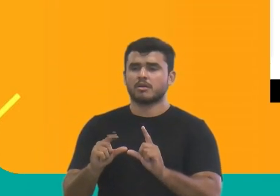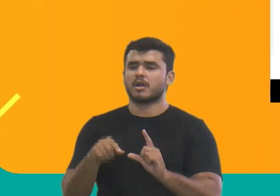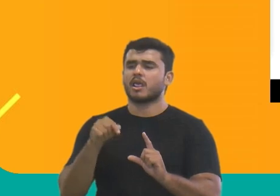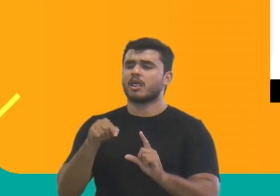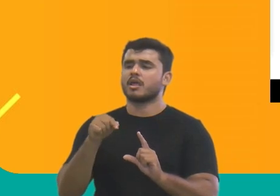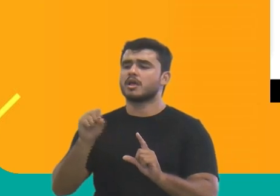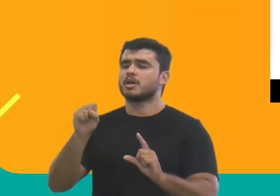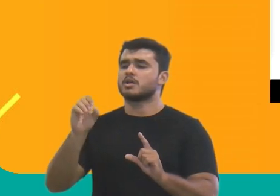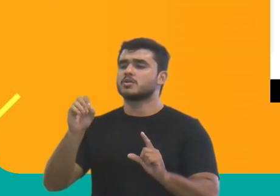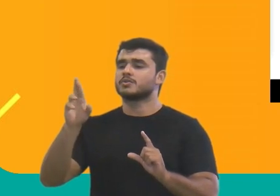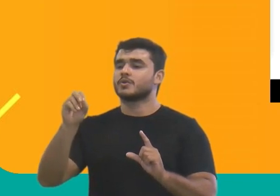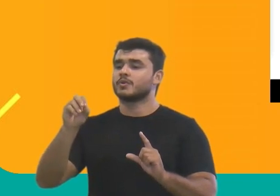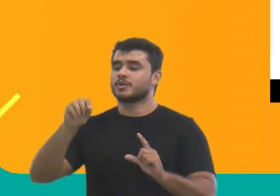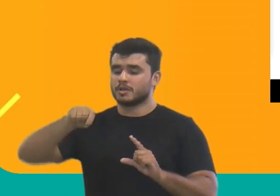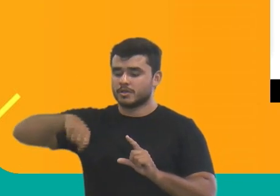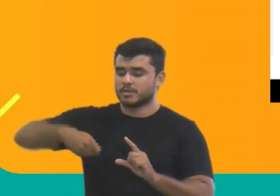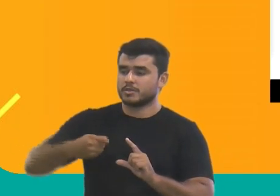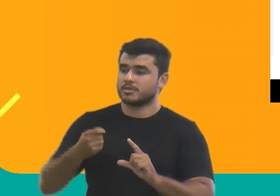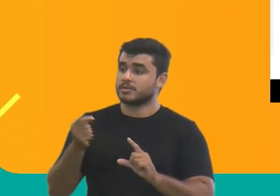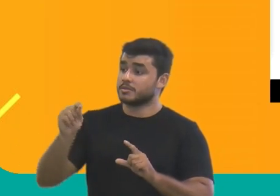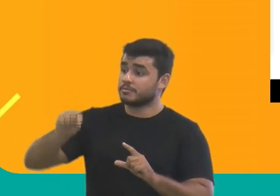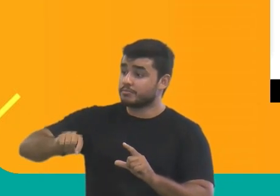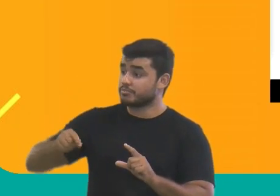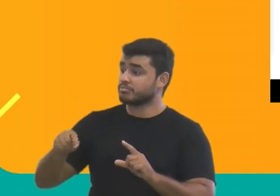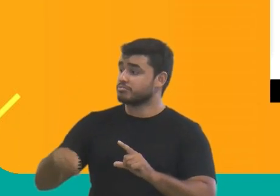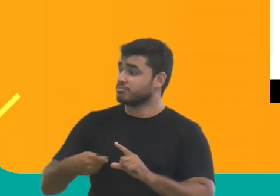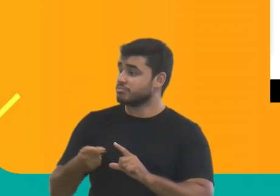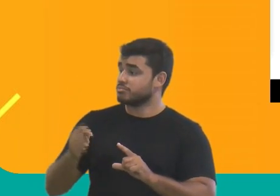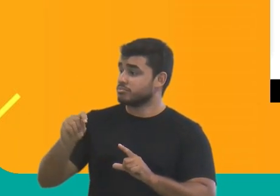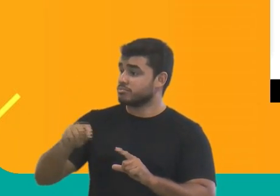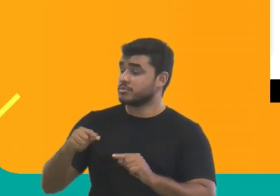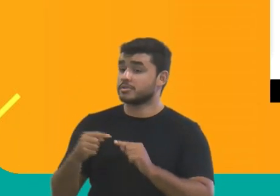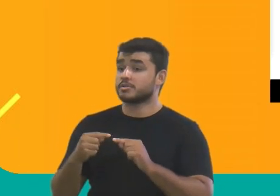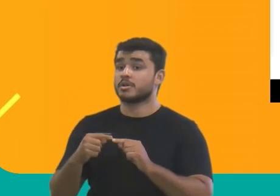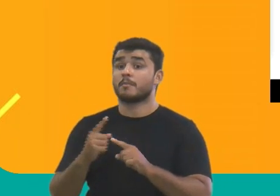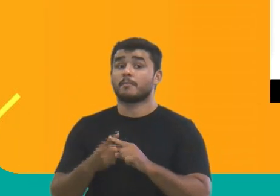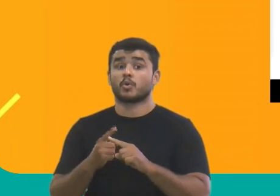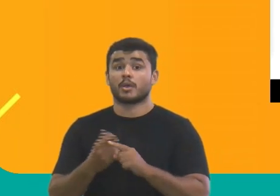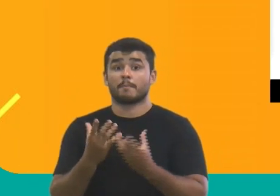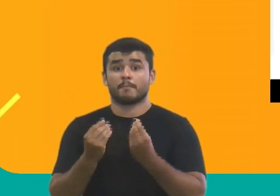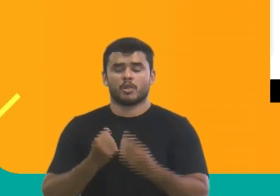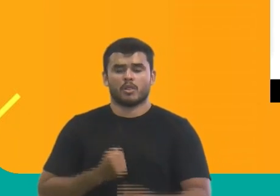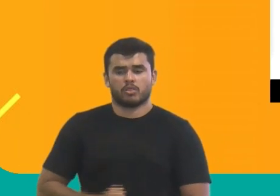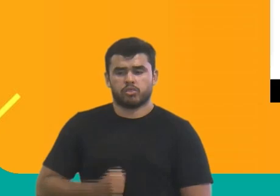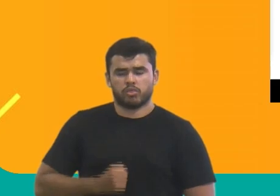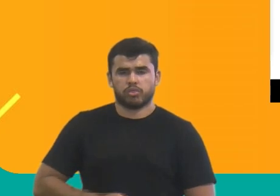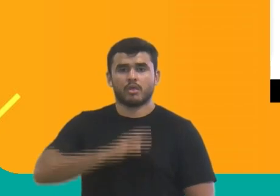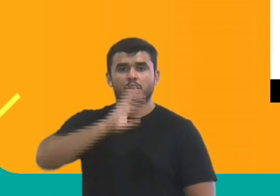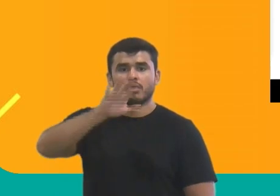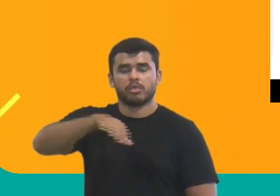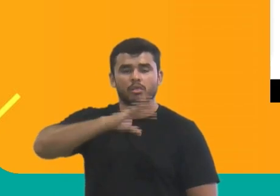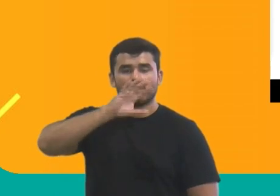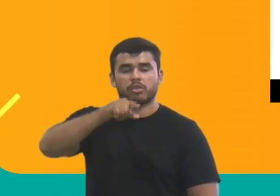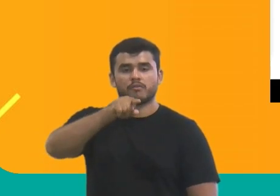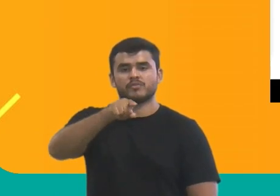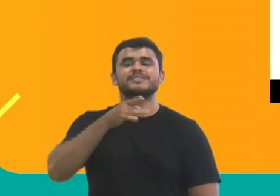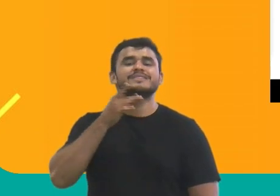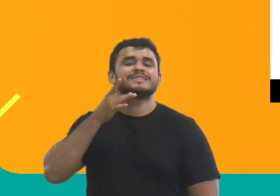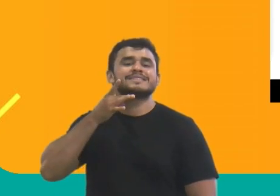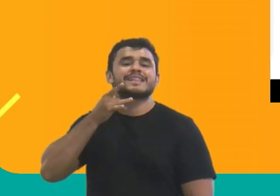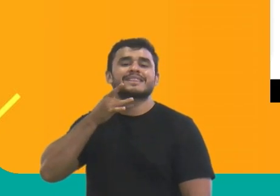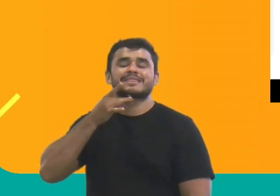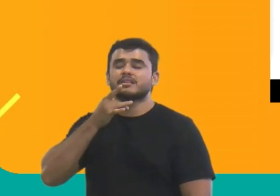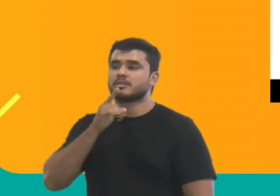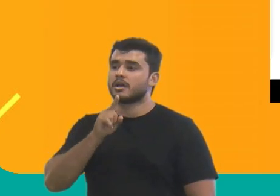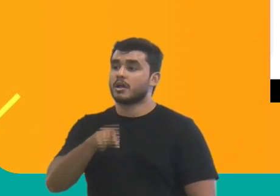que já vinham no formato bonitinho para você fazer. Porque era uma doença que gerava uma desidratação e a morte por desidratação ela